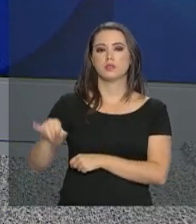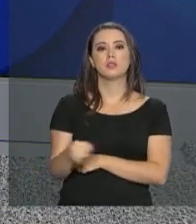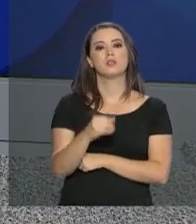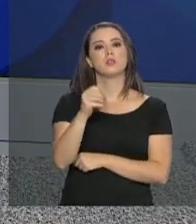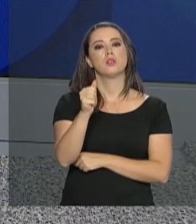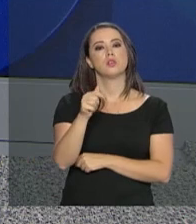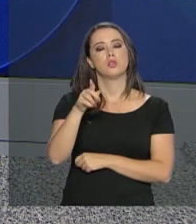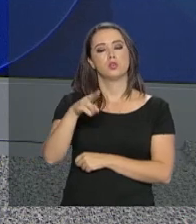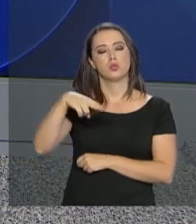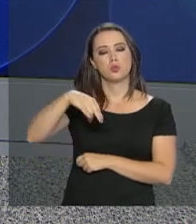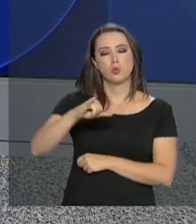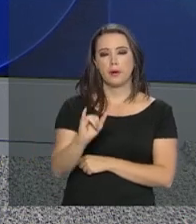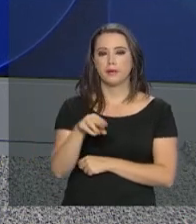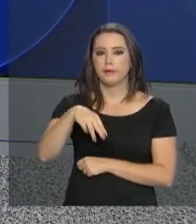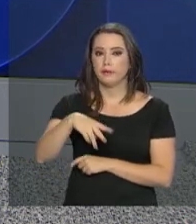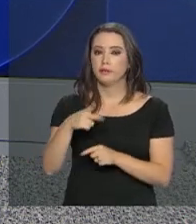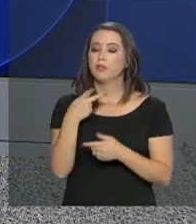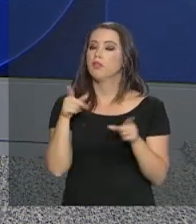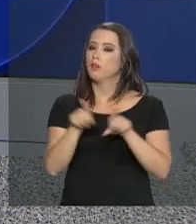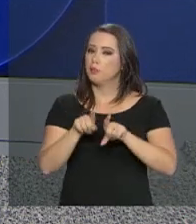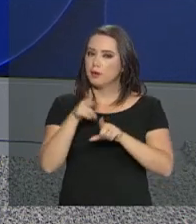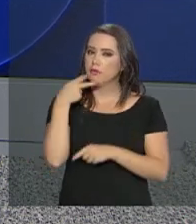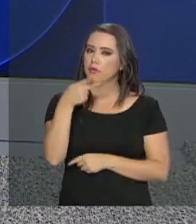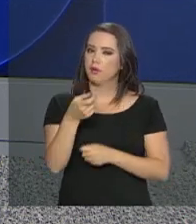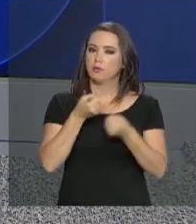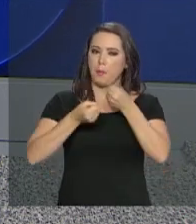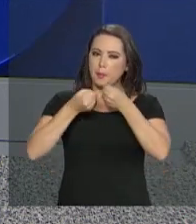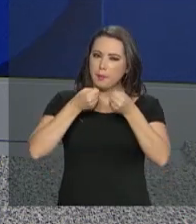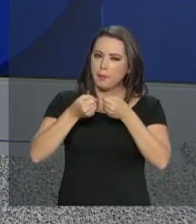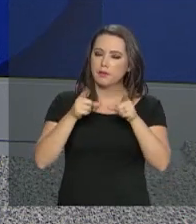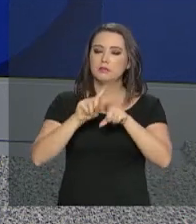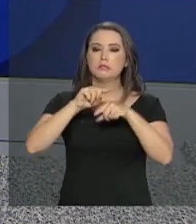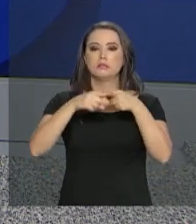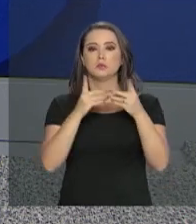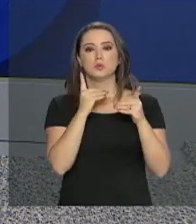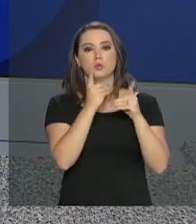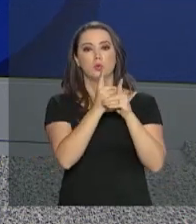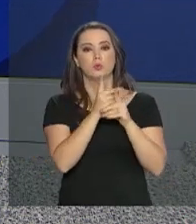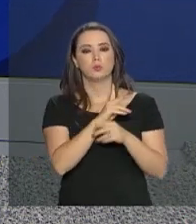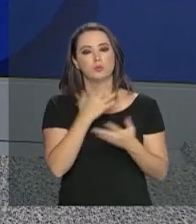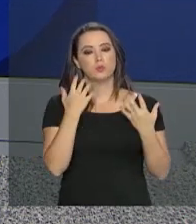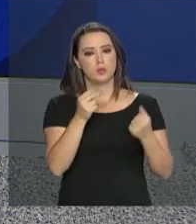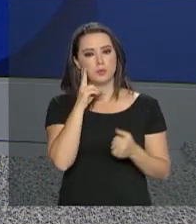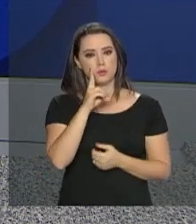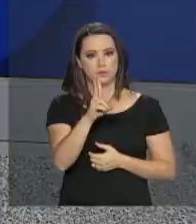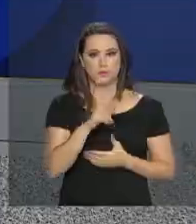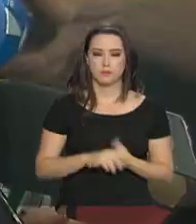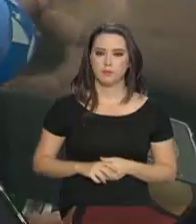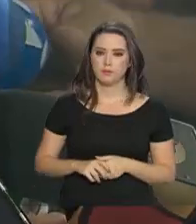também falou com a imprensa após o encontro com o presidente eleito, Jair Bolsonaro. Vamos ouvi-lo.